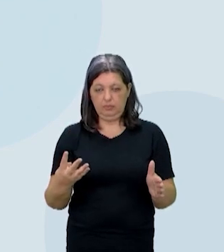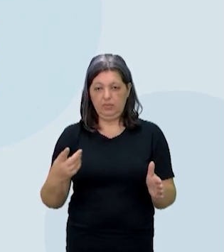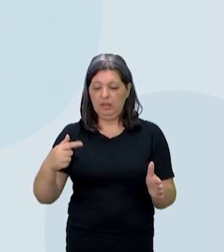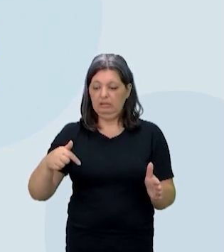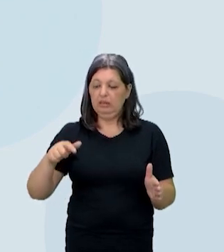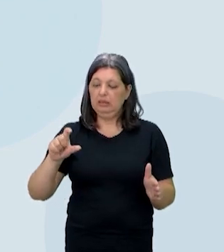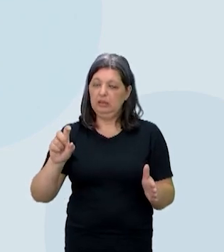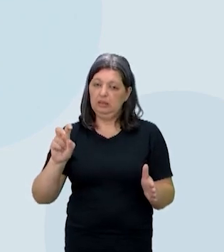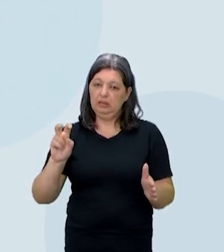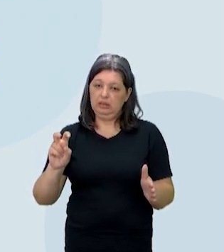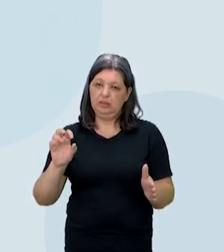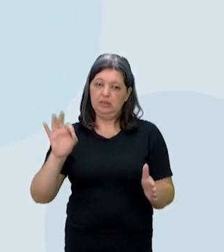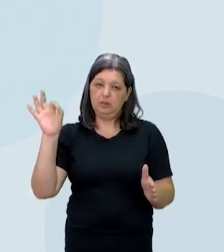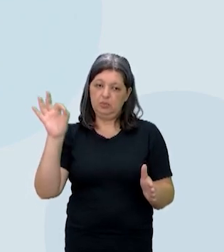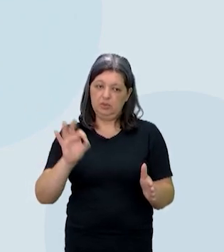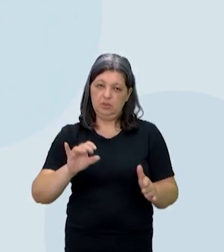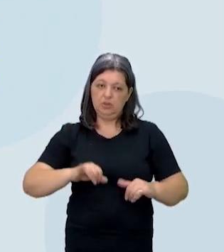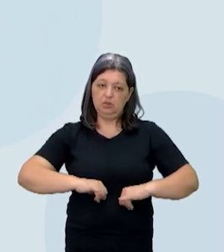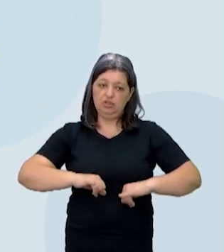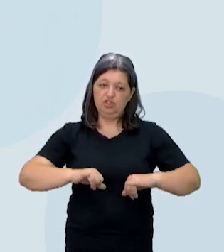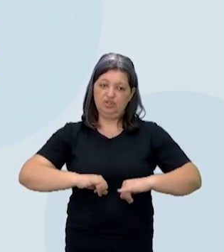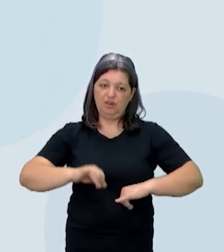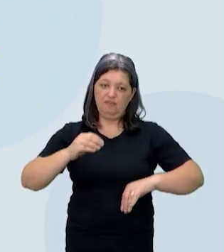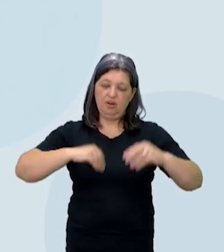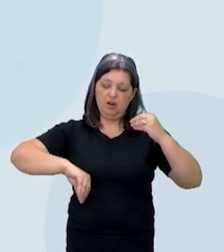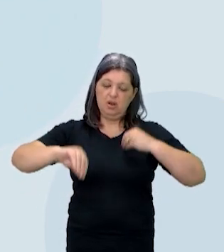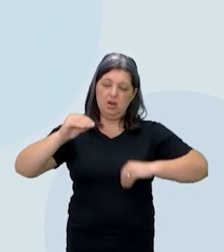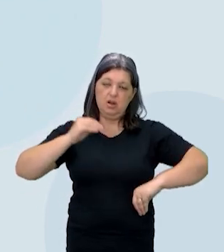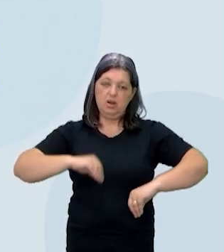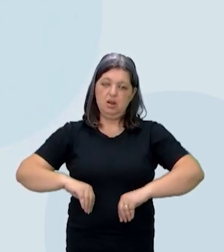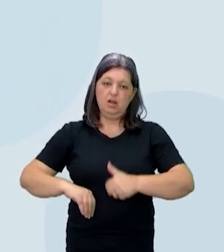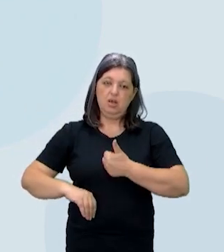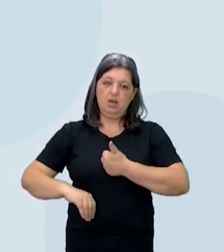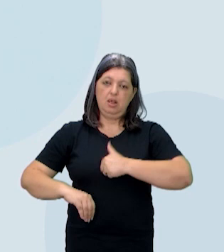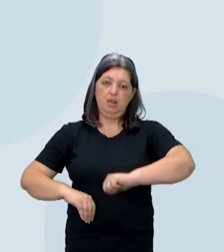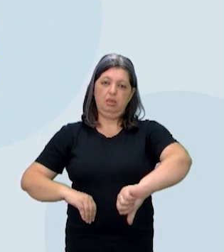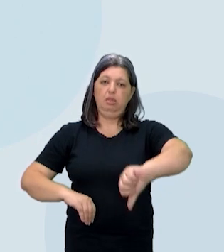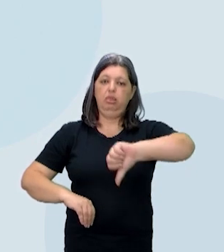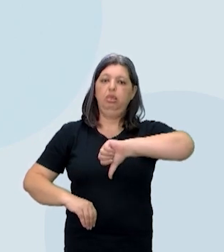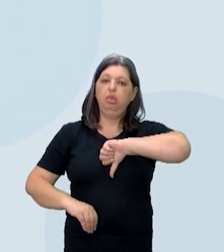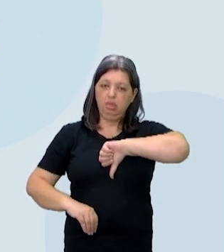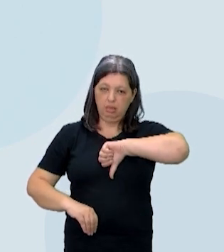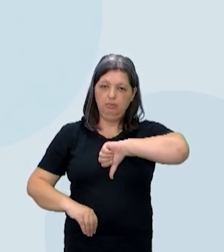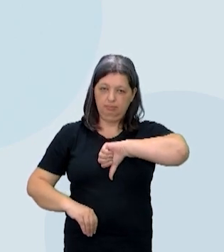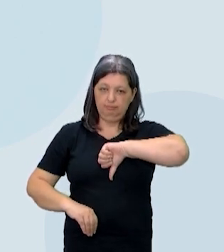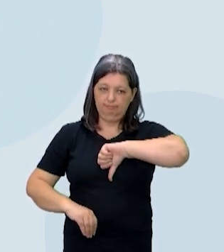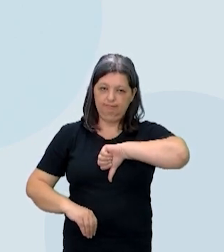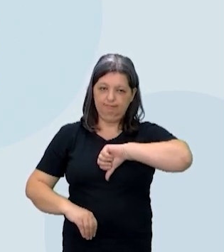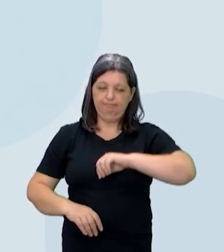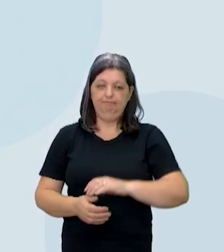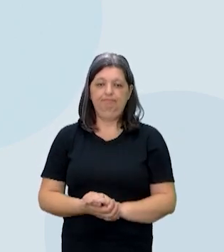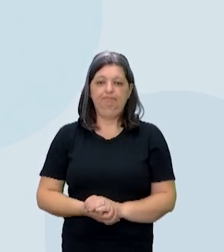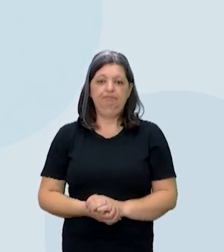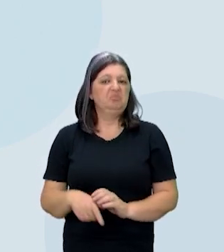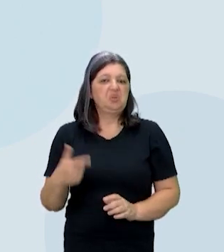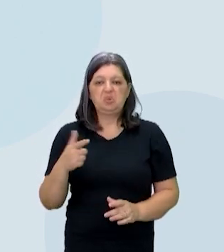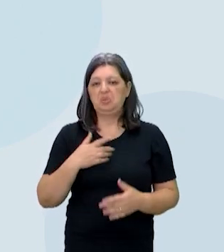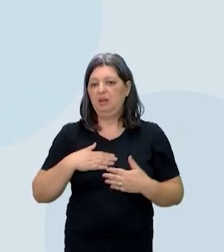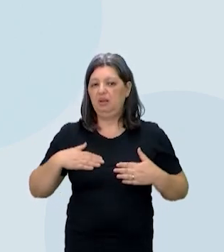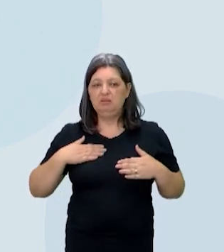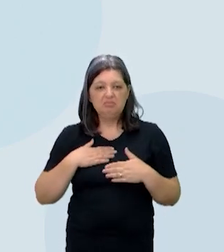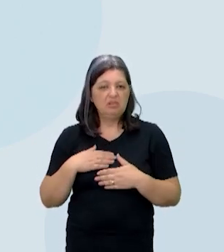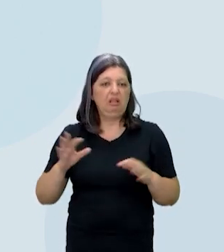de 75% sofrem de depressão por baixa autoestima, né? Insatisfação, essa parte de azul aí, ó, tá?